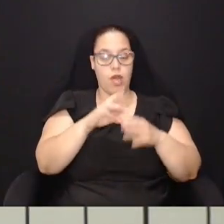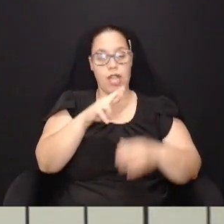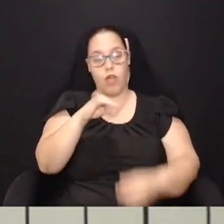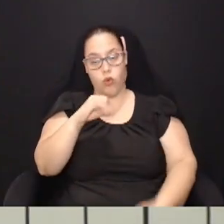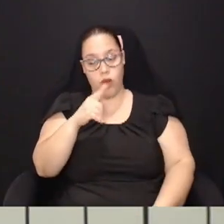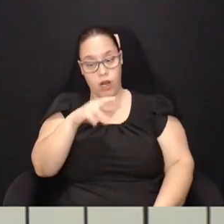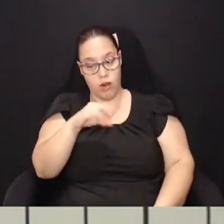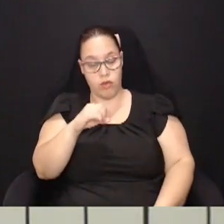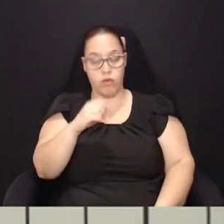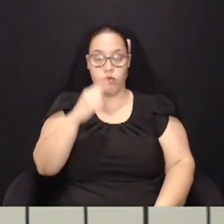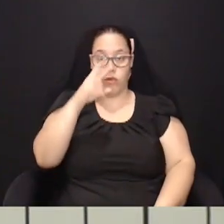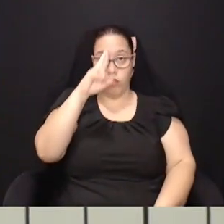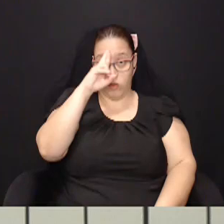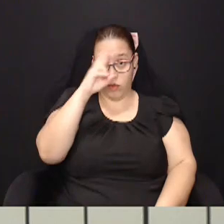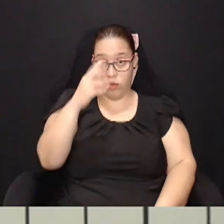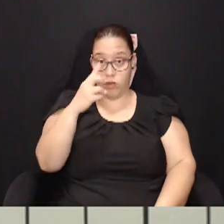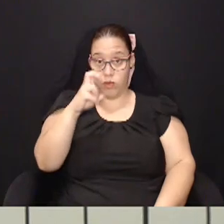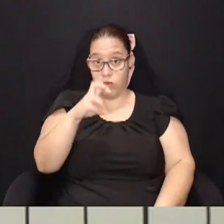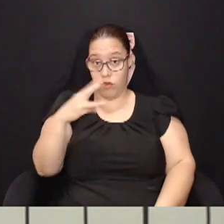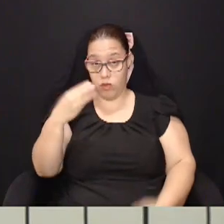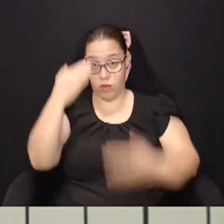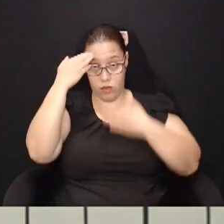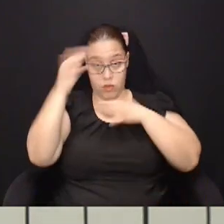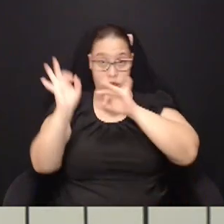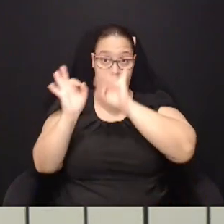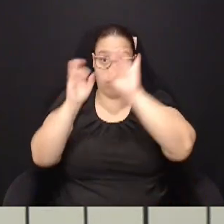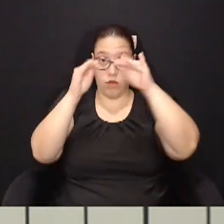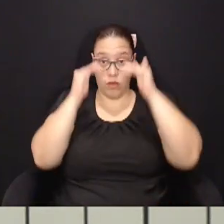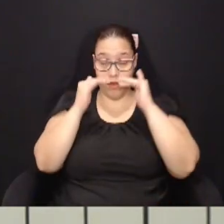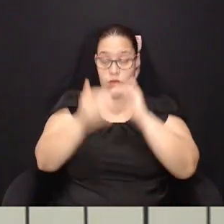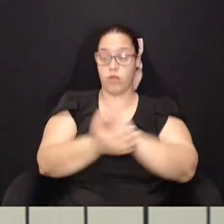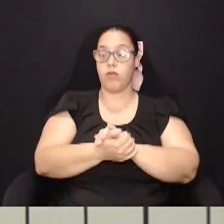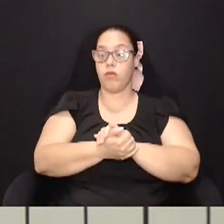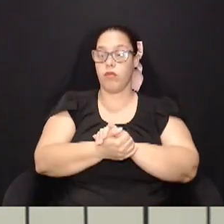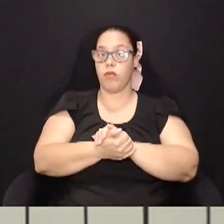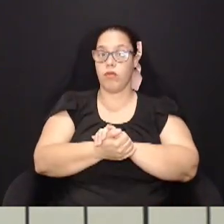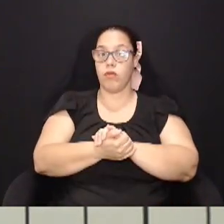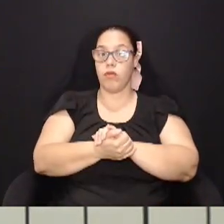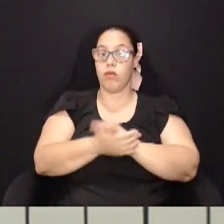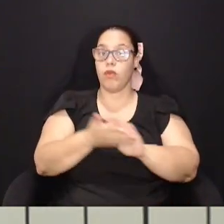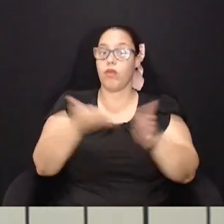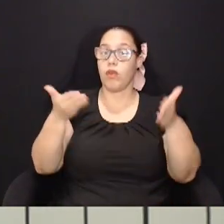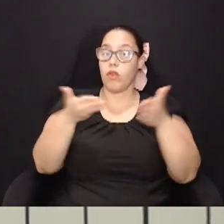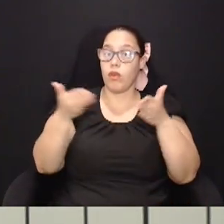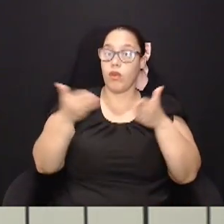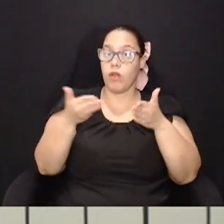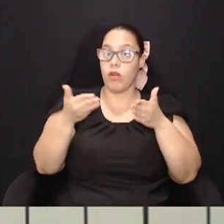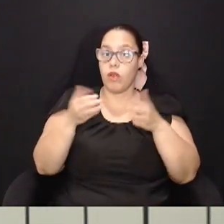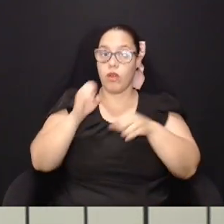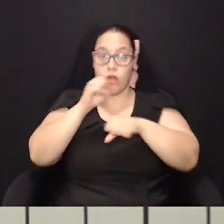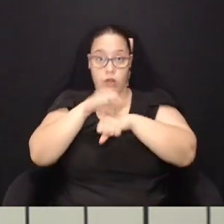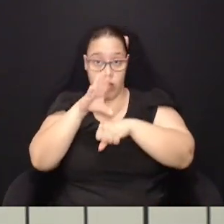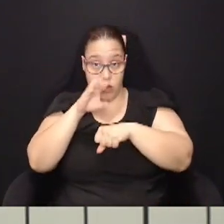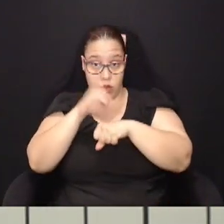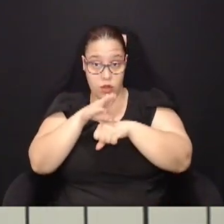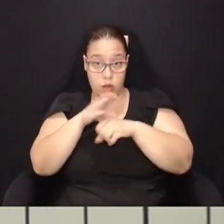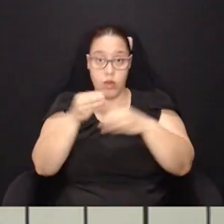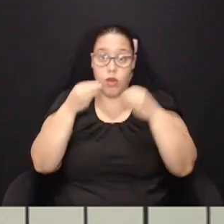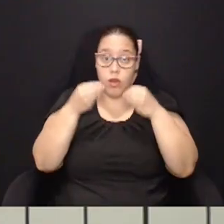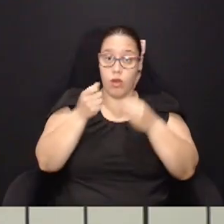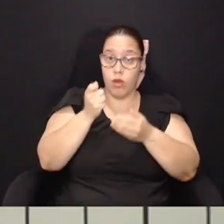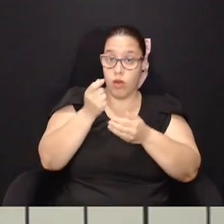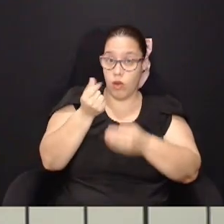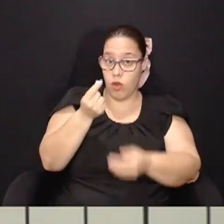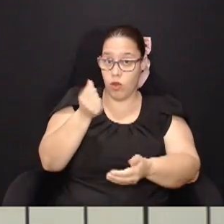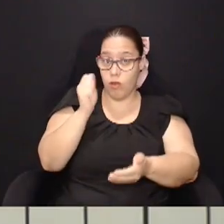53 minutos. Muito obrigado pela sua companhia, pela sua audiência. Agora nós vamos dar dicas de como gastar menos